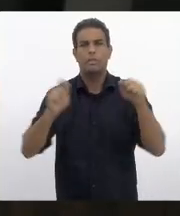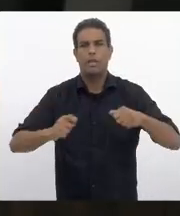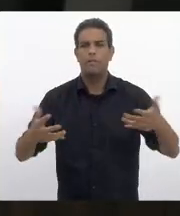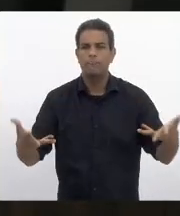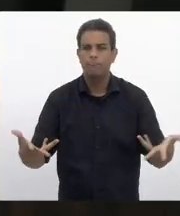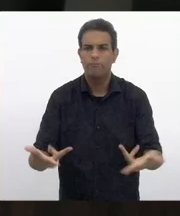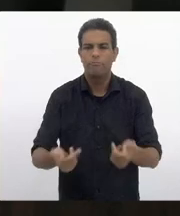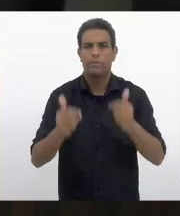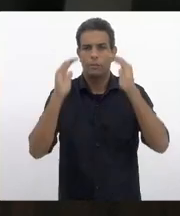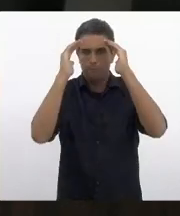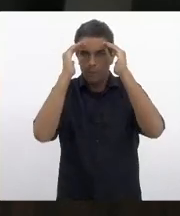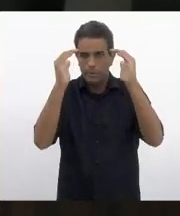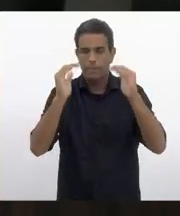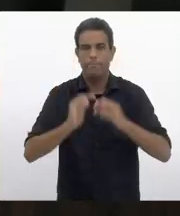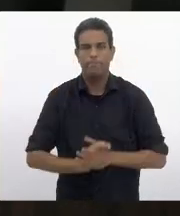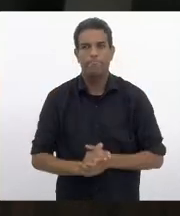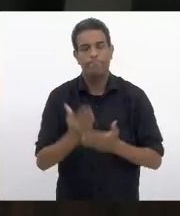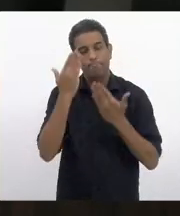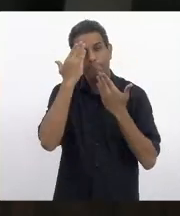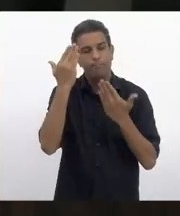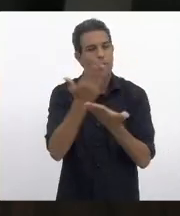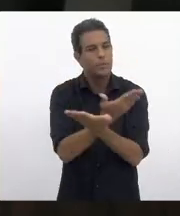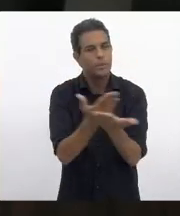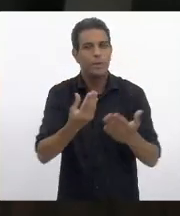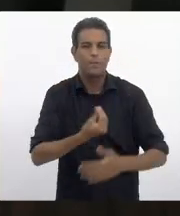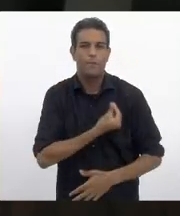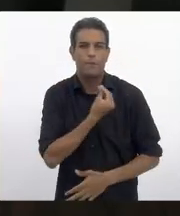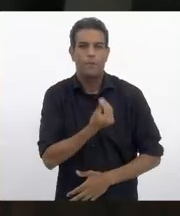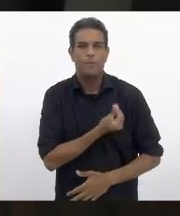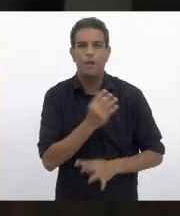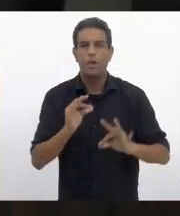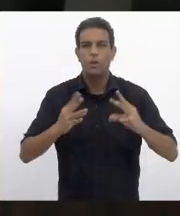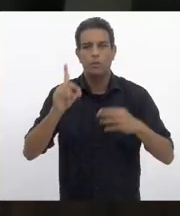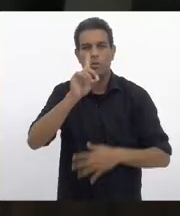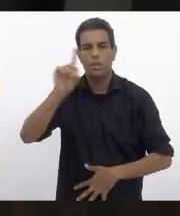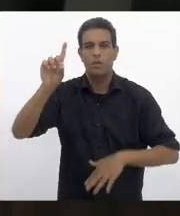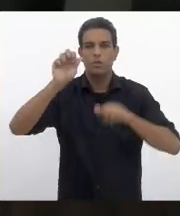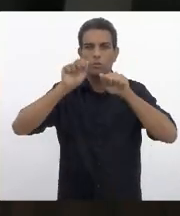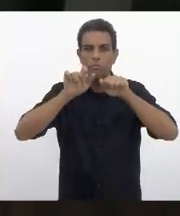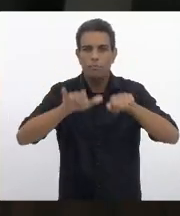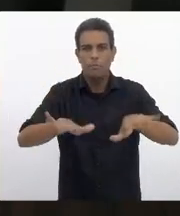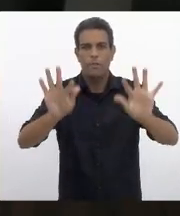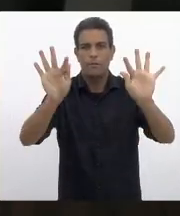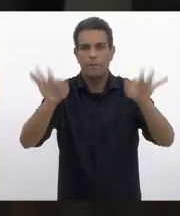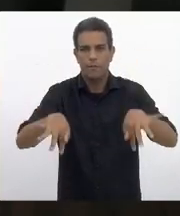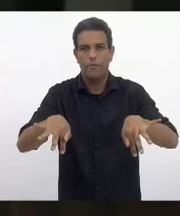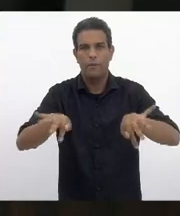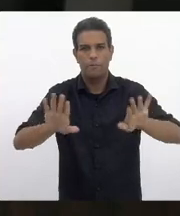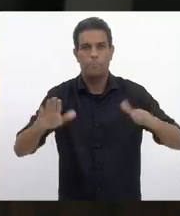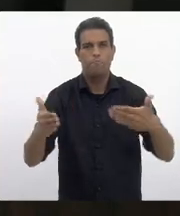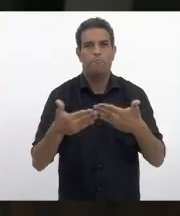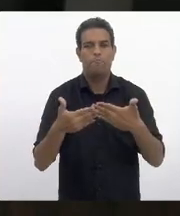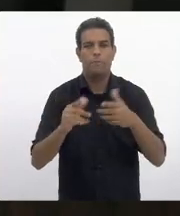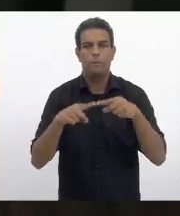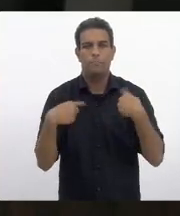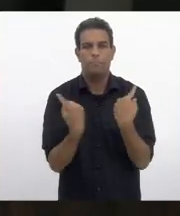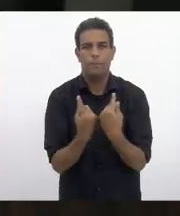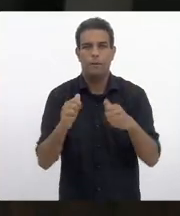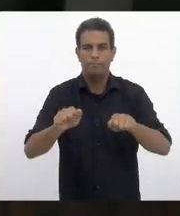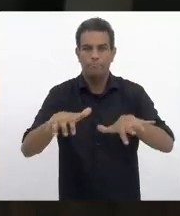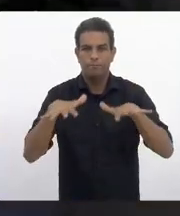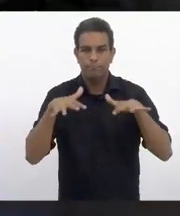muita responsabilidade. Agradeço mais uma vez a todas e a todos, que Deus os abençoe. Está encerrada a nossa audiência pública.